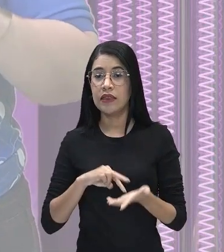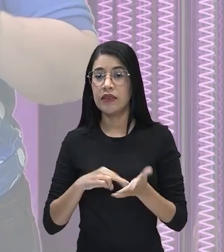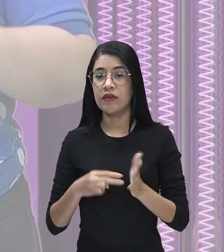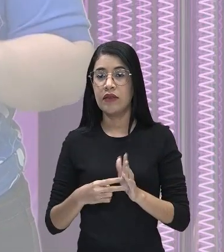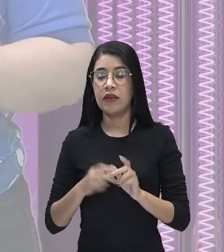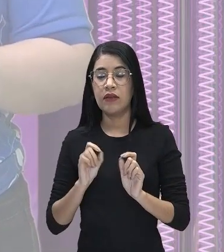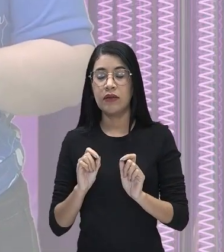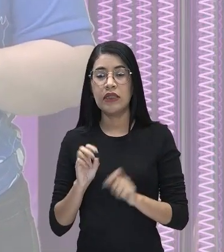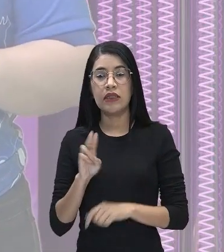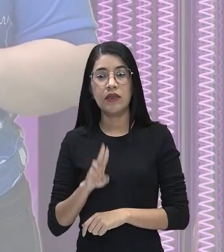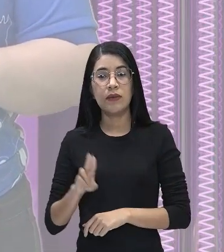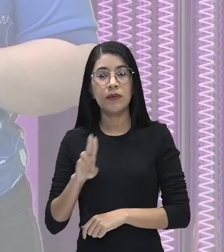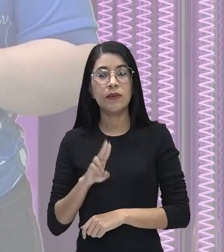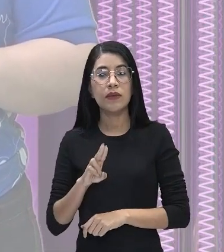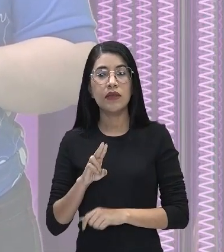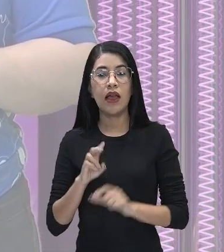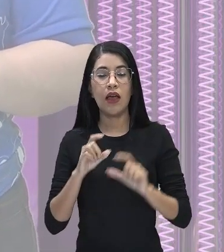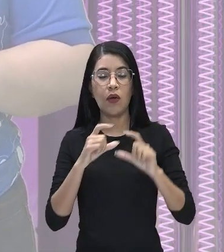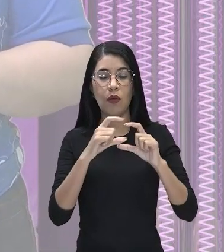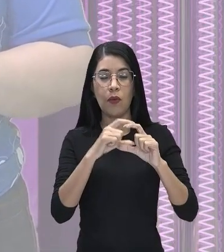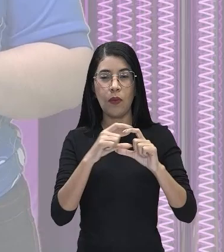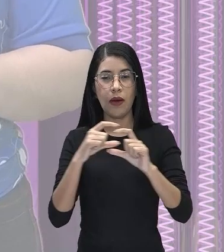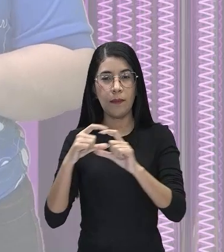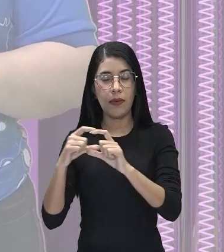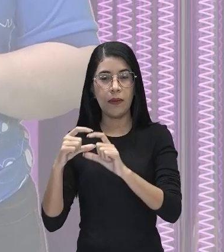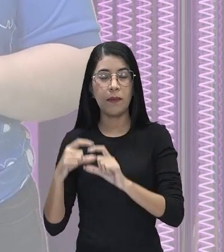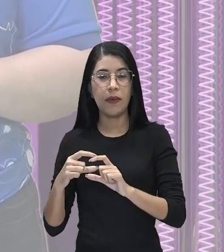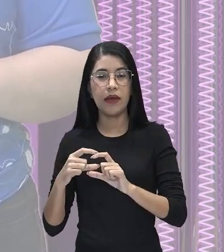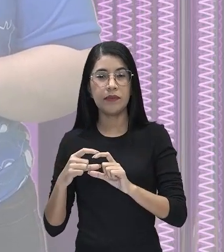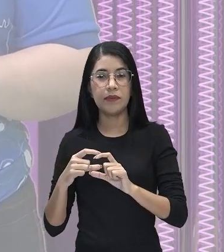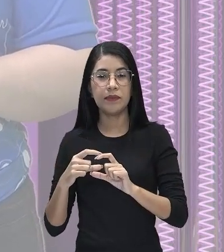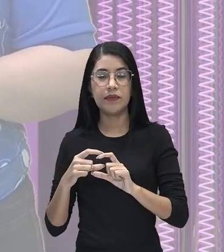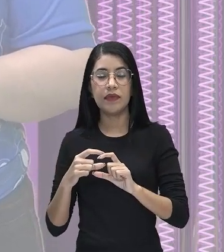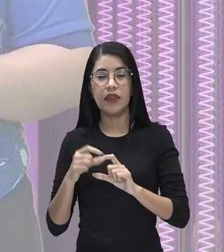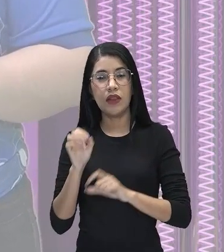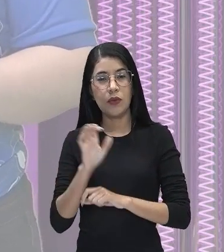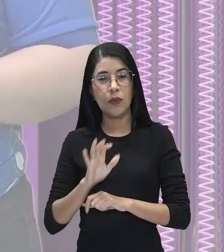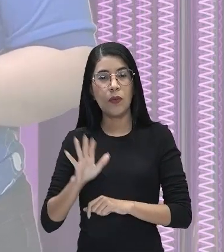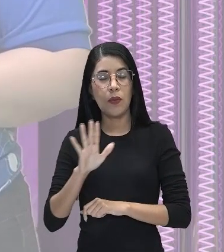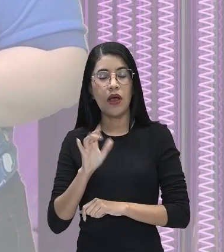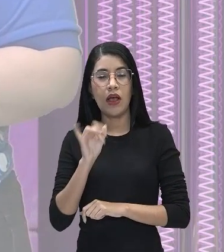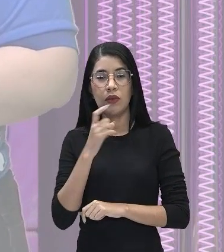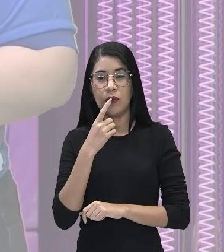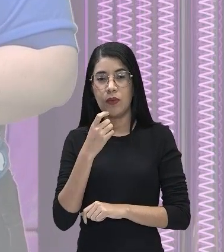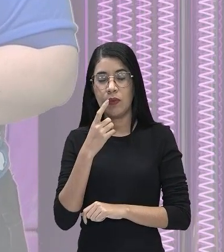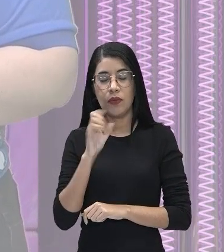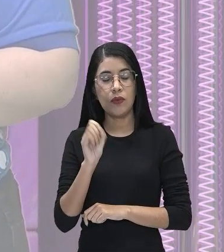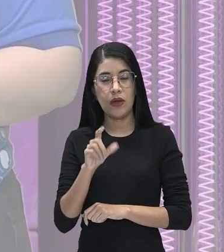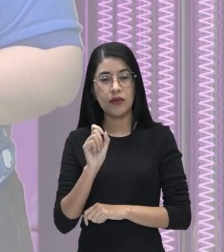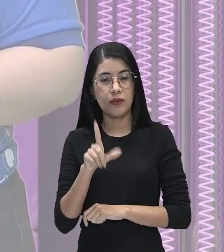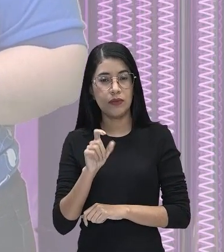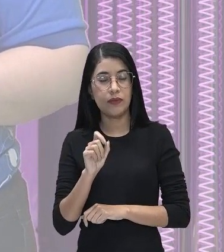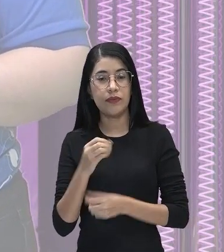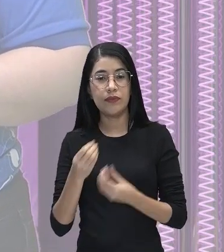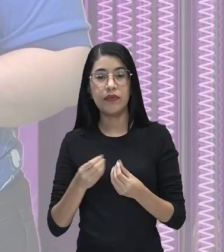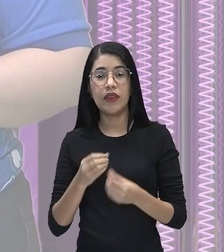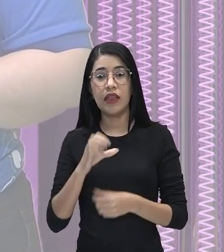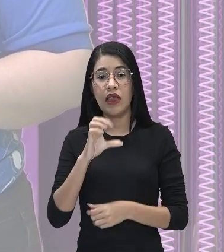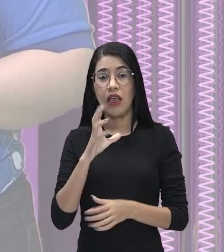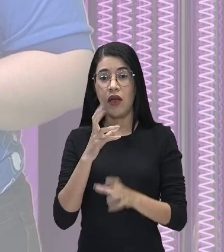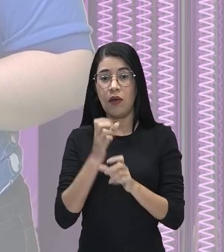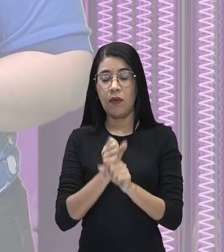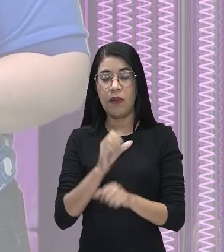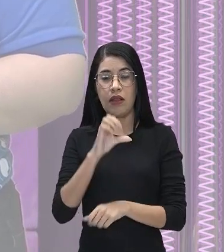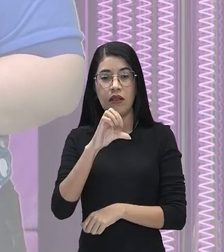como medida um quadradinho dentro desse quadrado azul, a gente vai ver que a gente vai ter 9